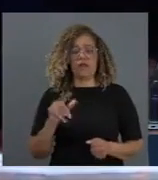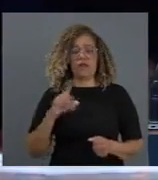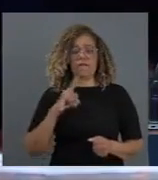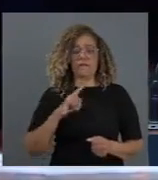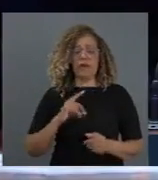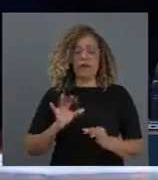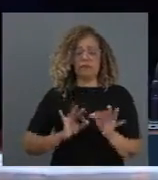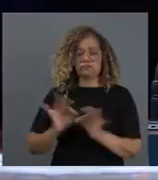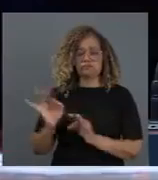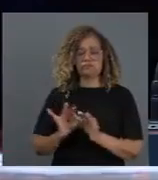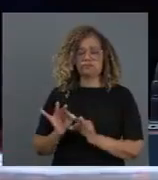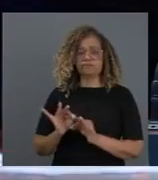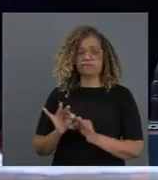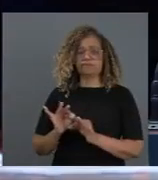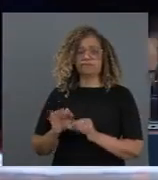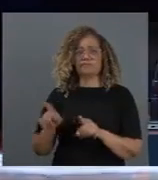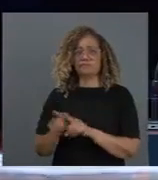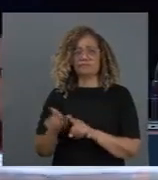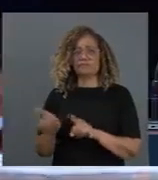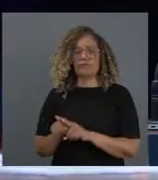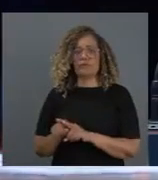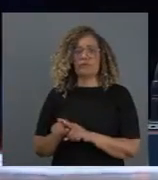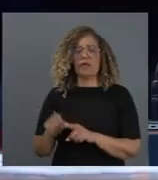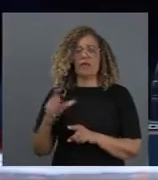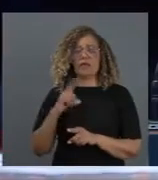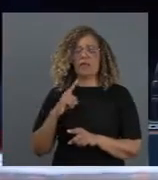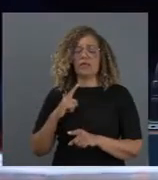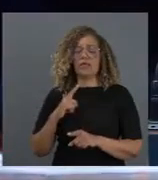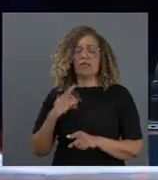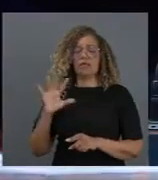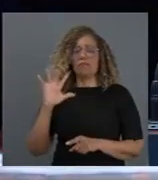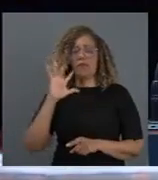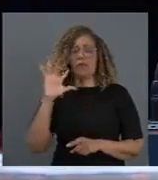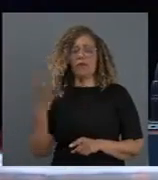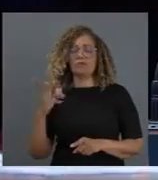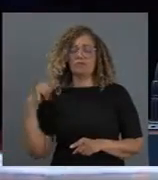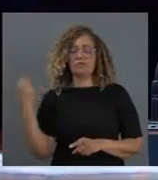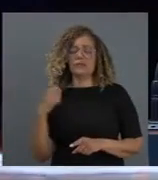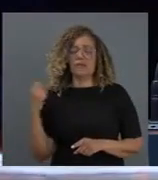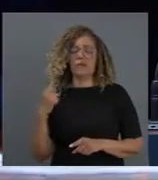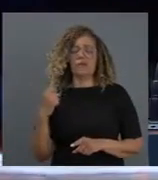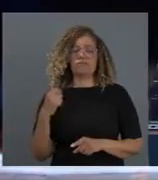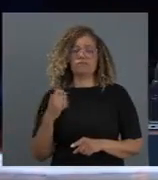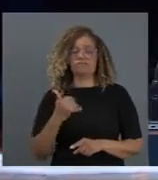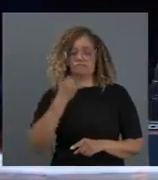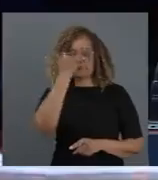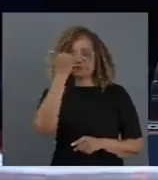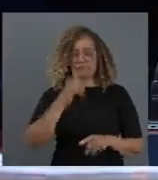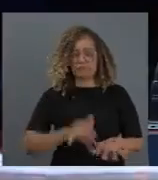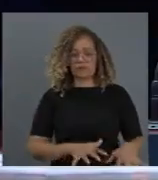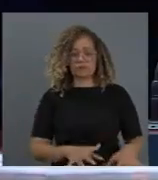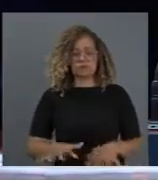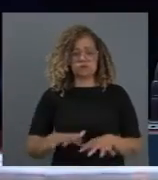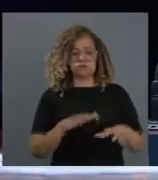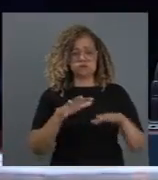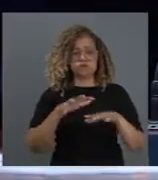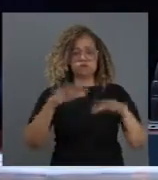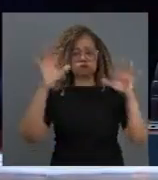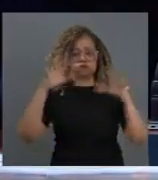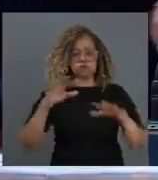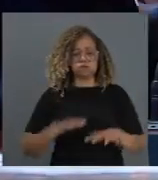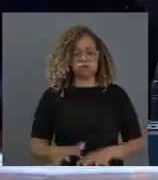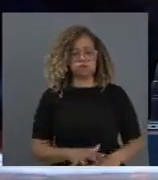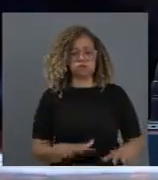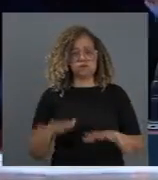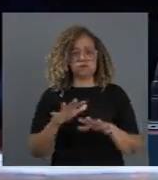nosso Estado devido às tragédias das chuvarada, enchentes, inundações, algo que